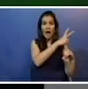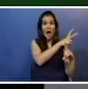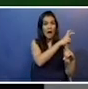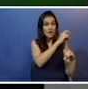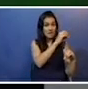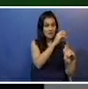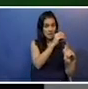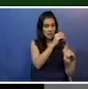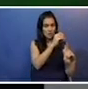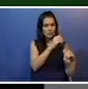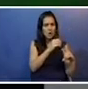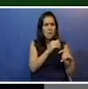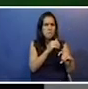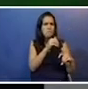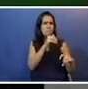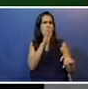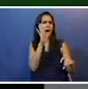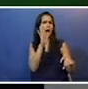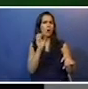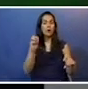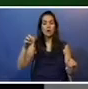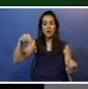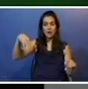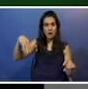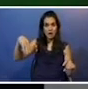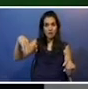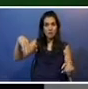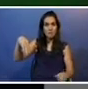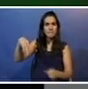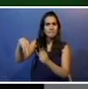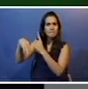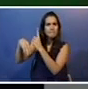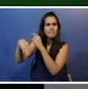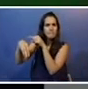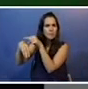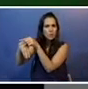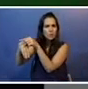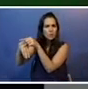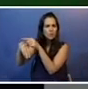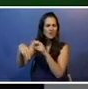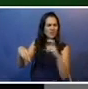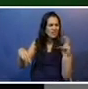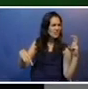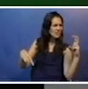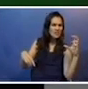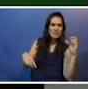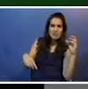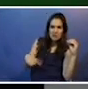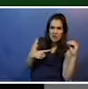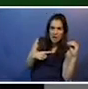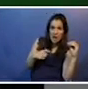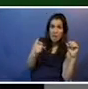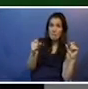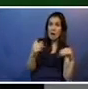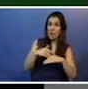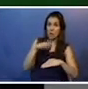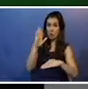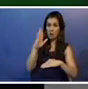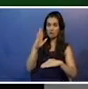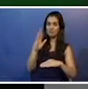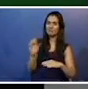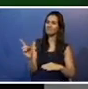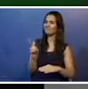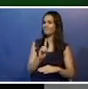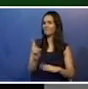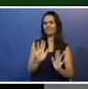500, é maior do que M, que equivale a 1000. 500 é maior do que 1000?